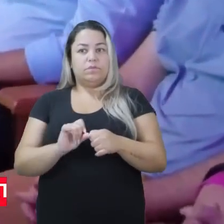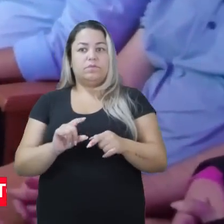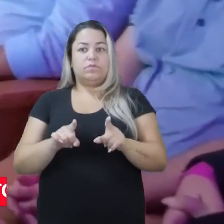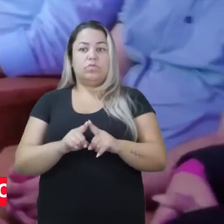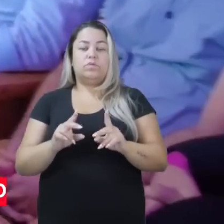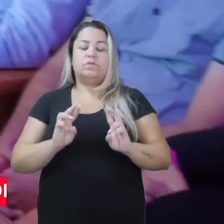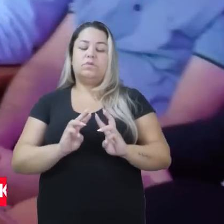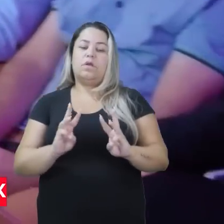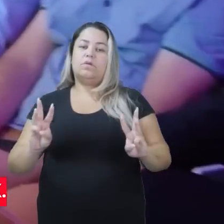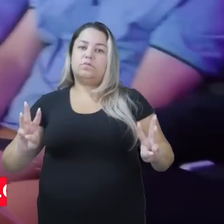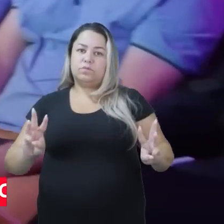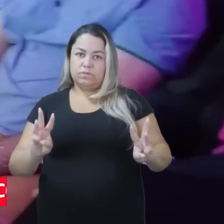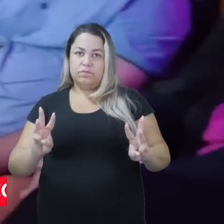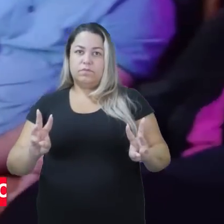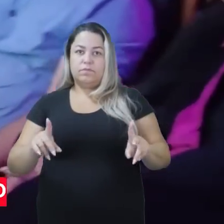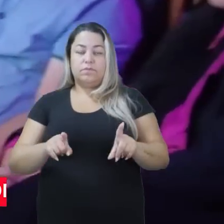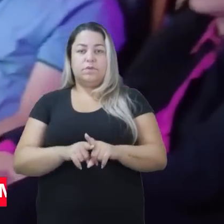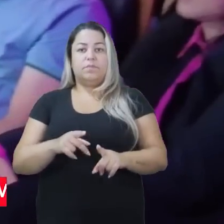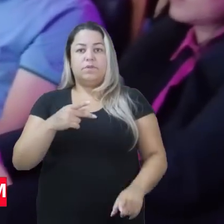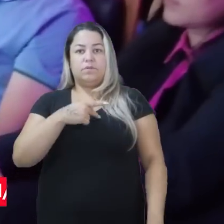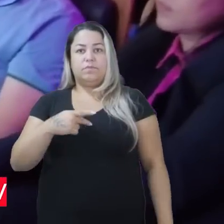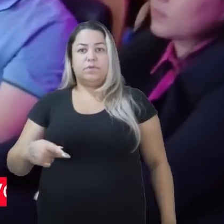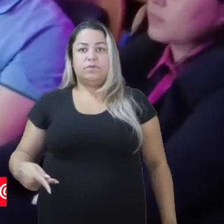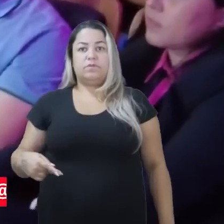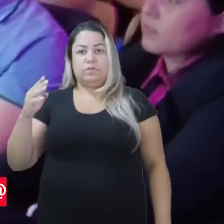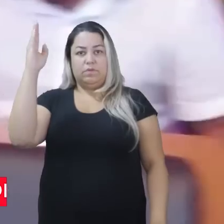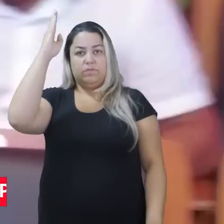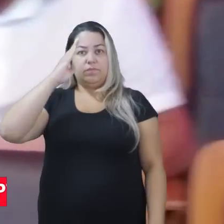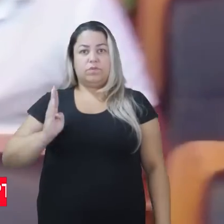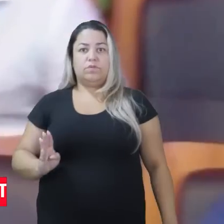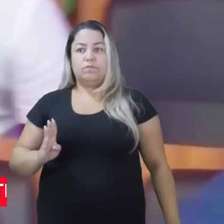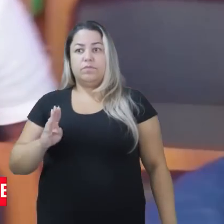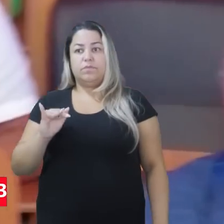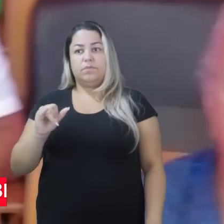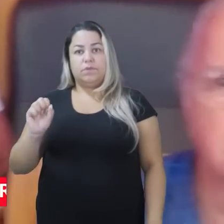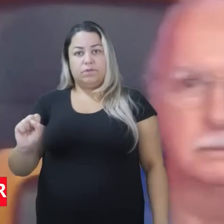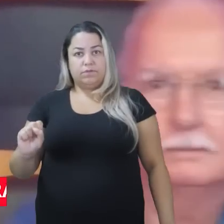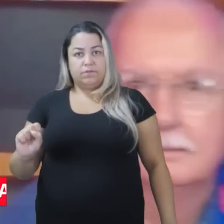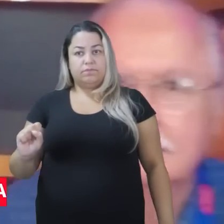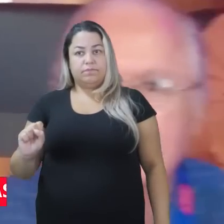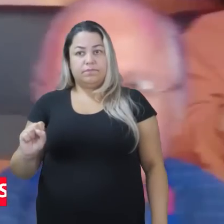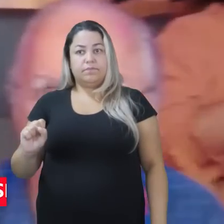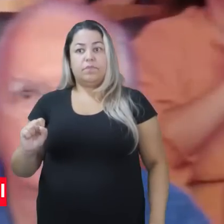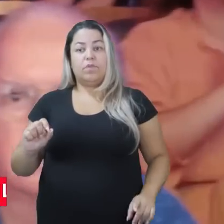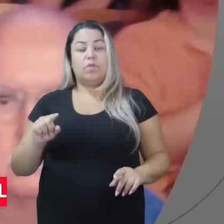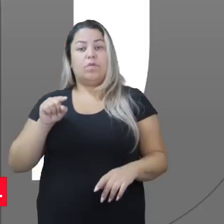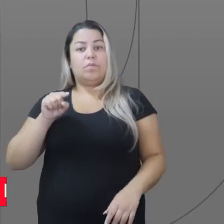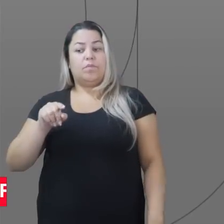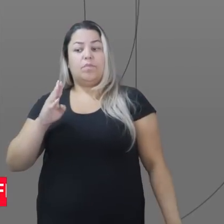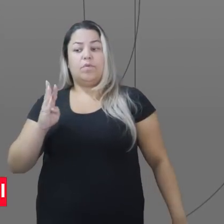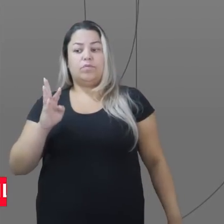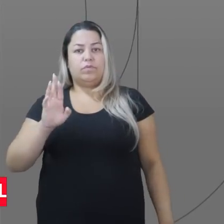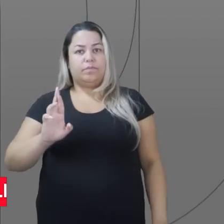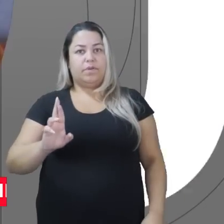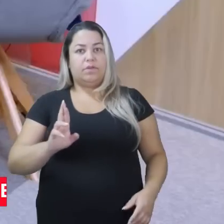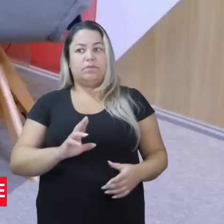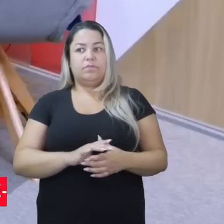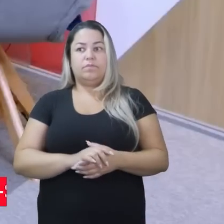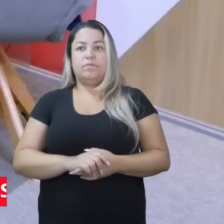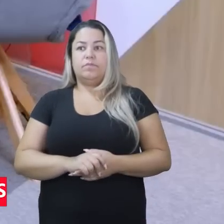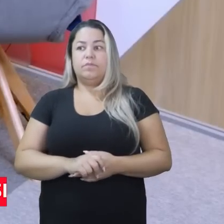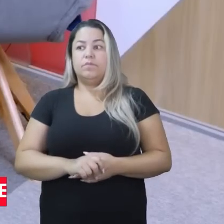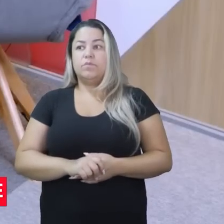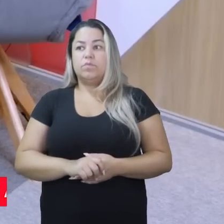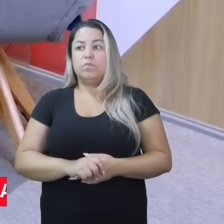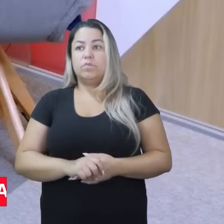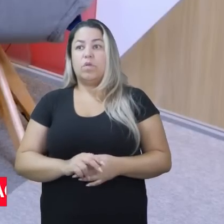site oficial da Presidência Brasileira do BRICS, brics.br. Para continuar